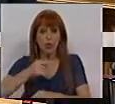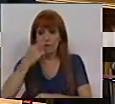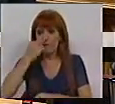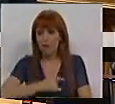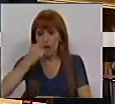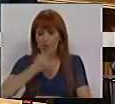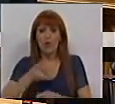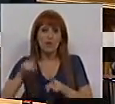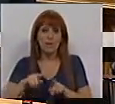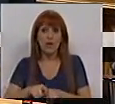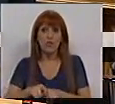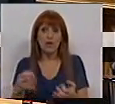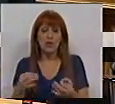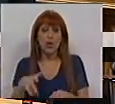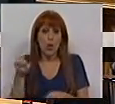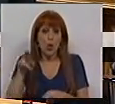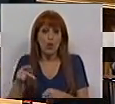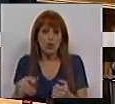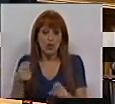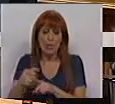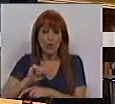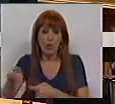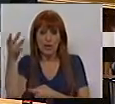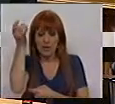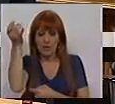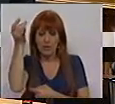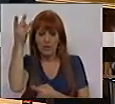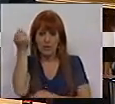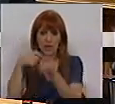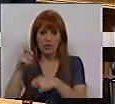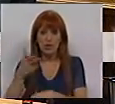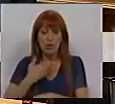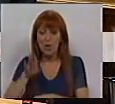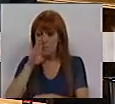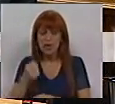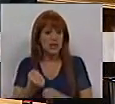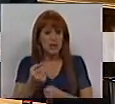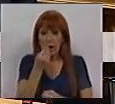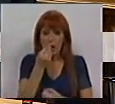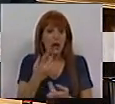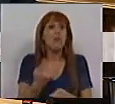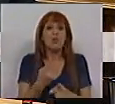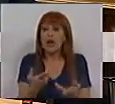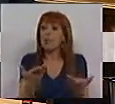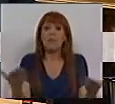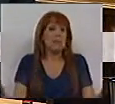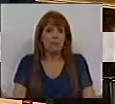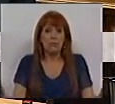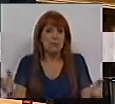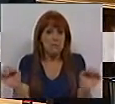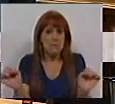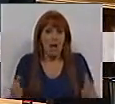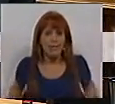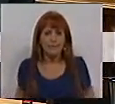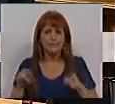falhou, também o reconhece as Nações Unidas, no combate ao tráfico. Mas se ninguém as quiser consumir, para que é que elas servem? Para